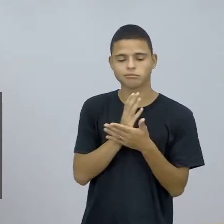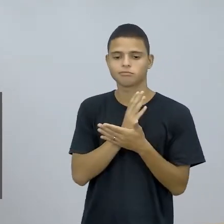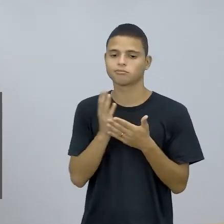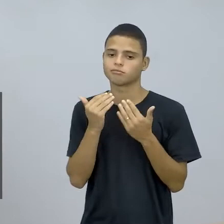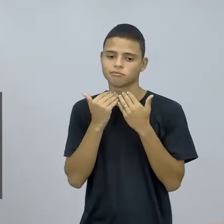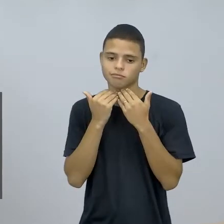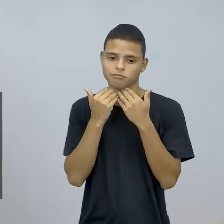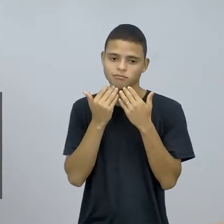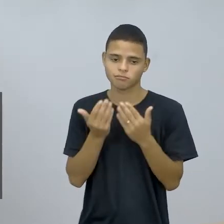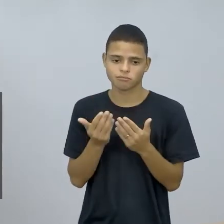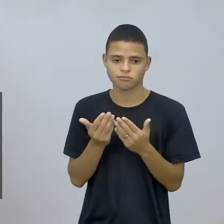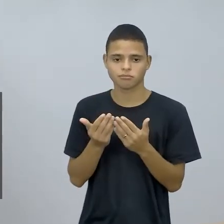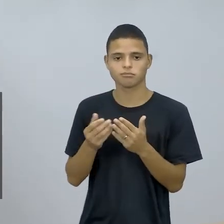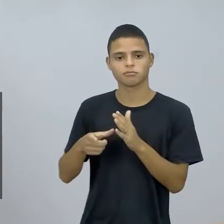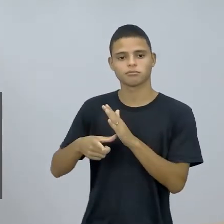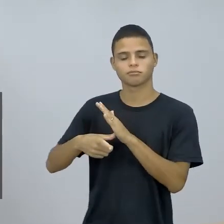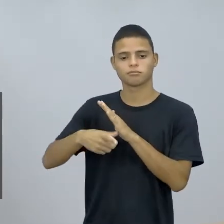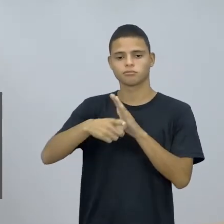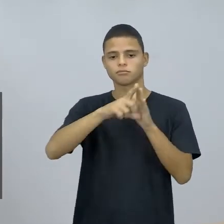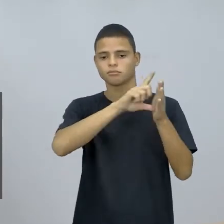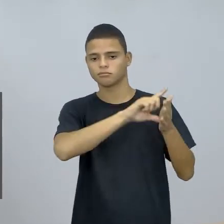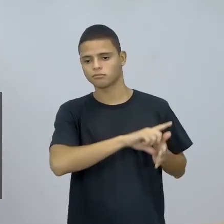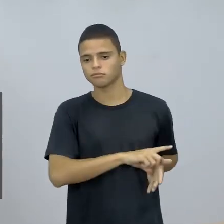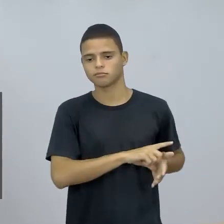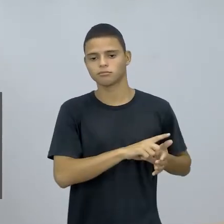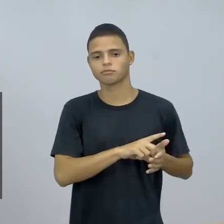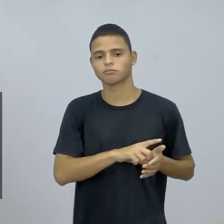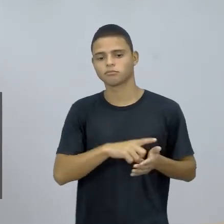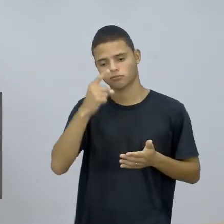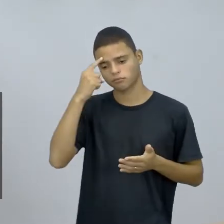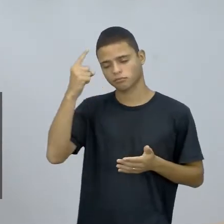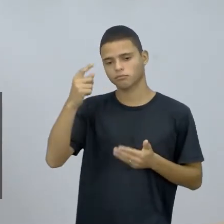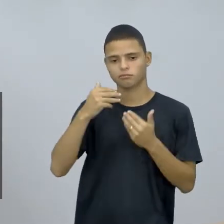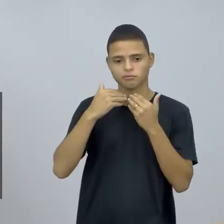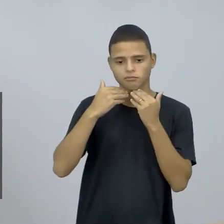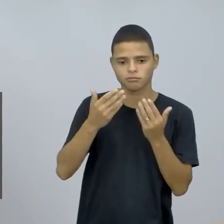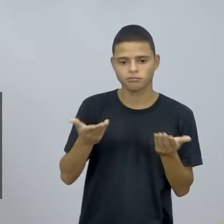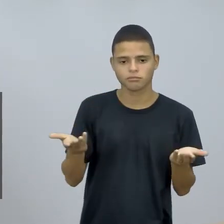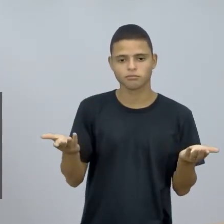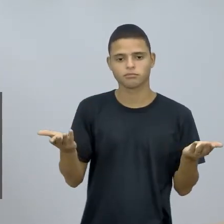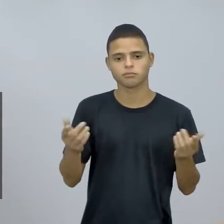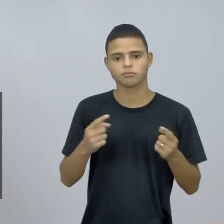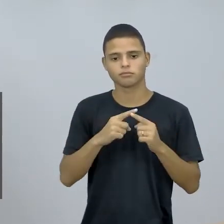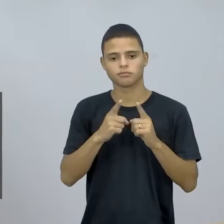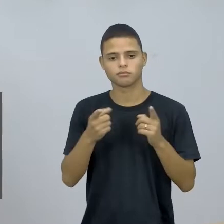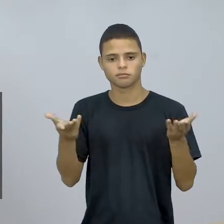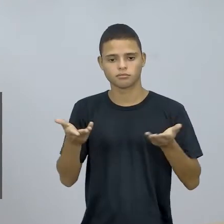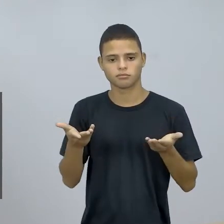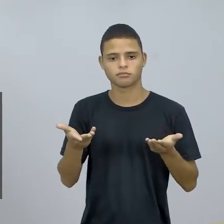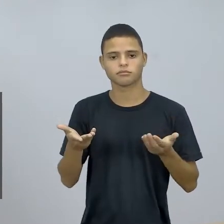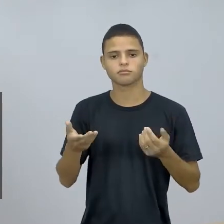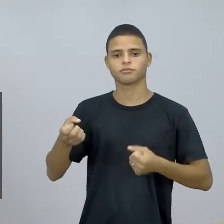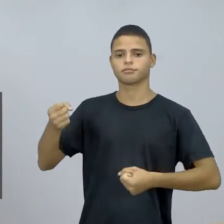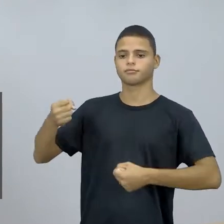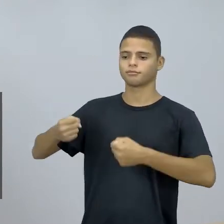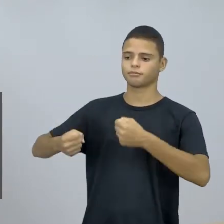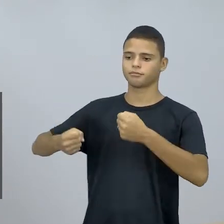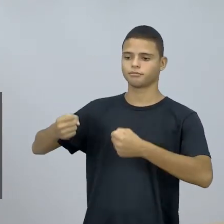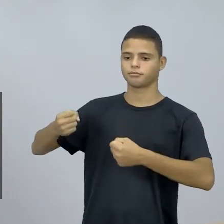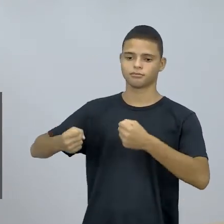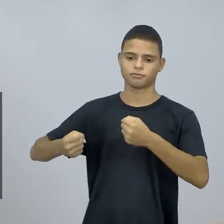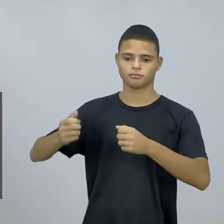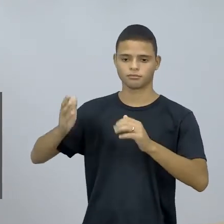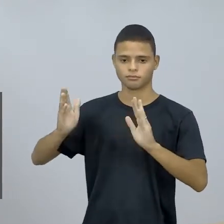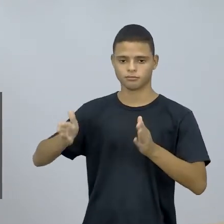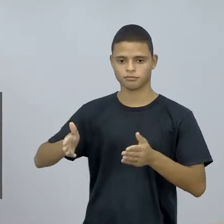eu brincava, falava que não dava para dirigir. Hoje eu já estou assim, né? Porque já estão com o carro aí dirigindo sozinho. Apesar que eu